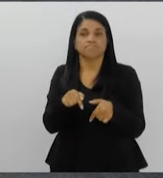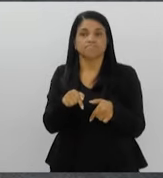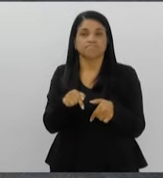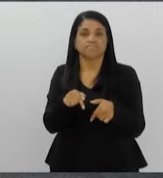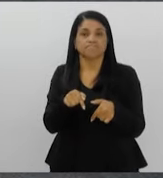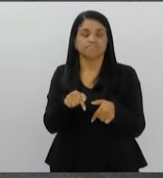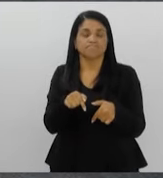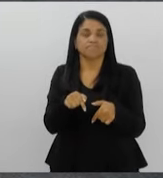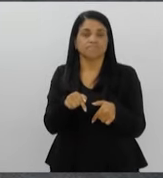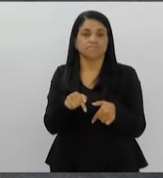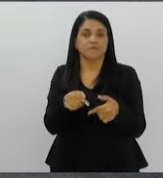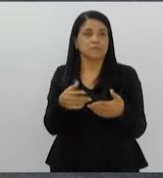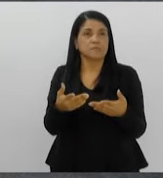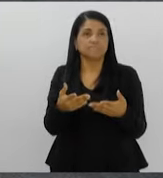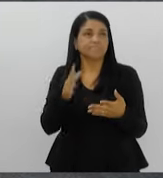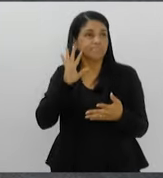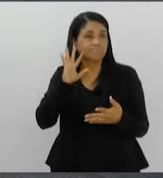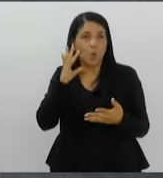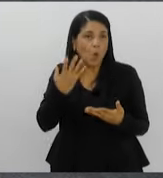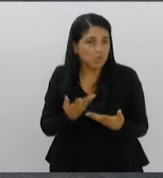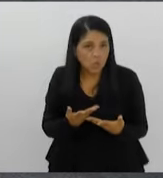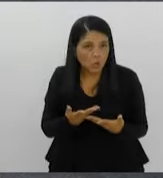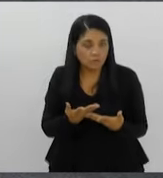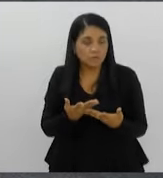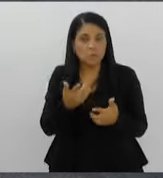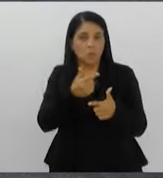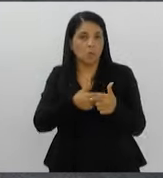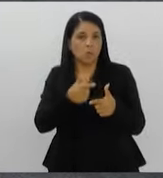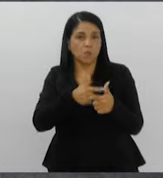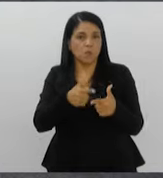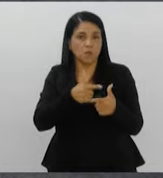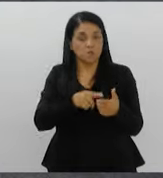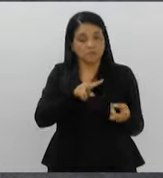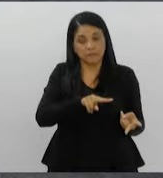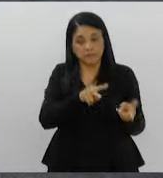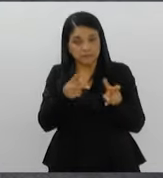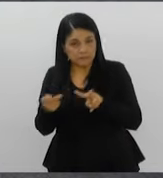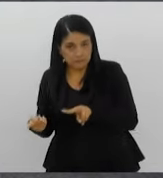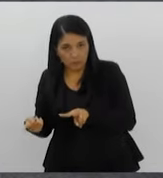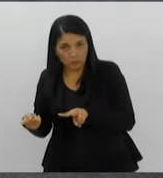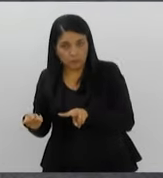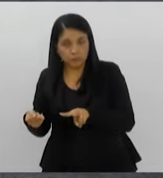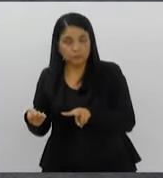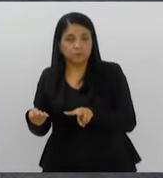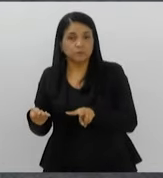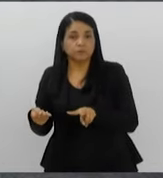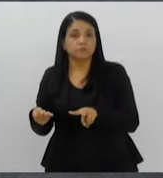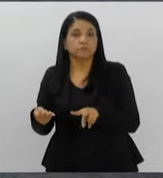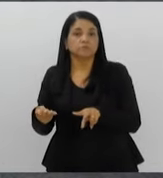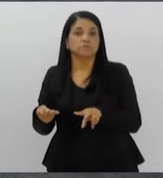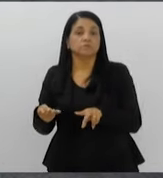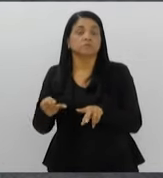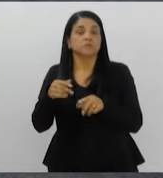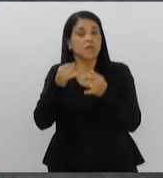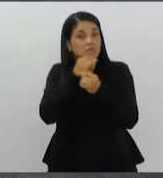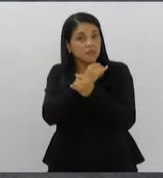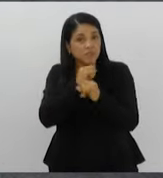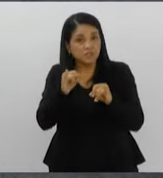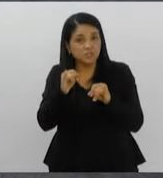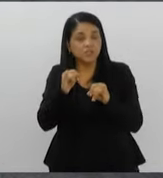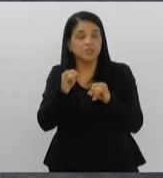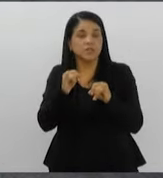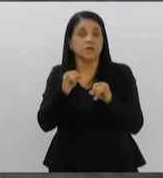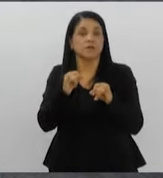não soluciona o problema da transição efetiva da nossa matriz energética para uma